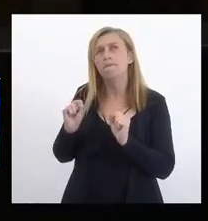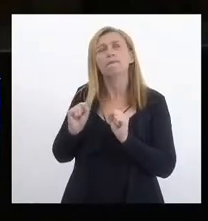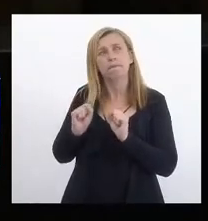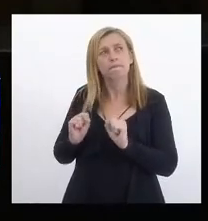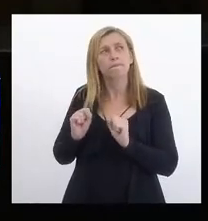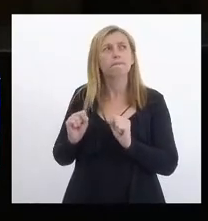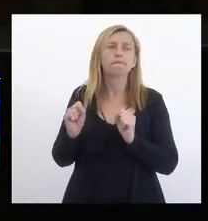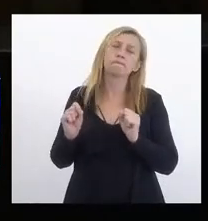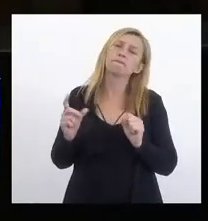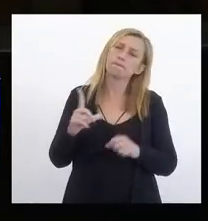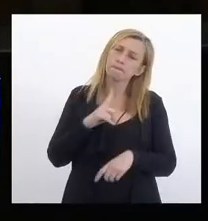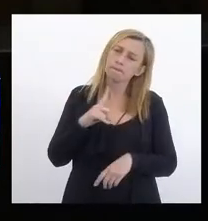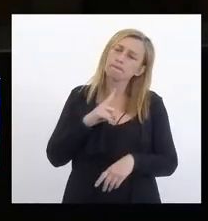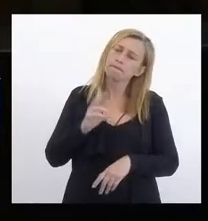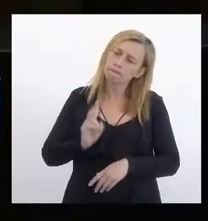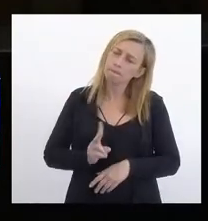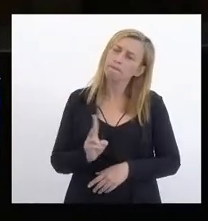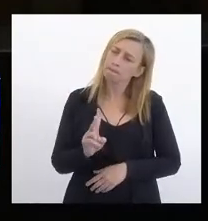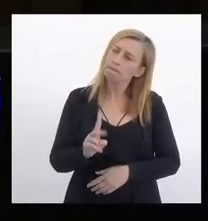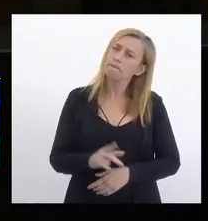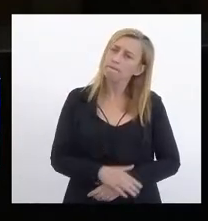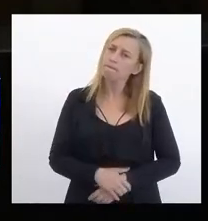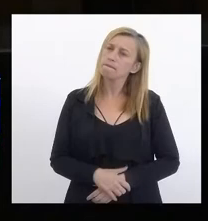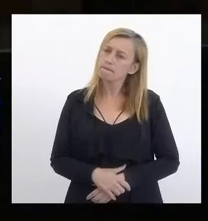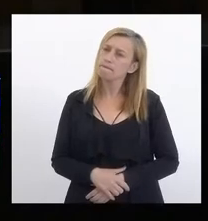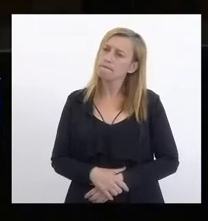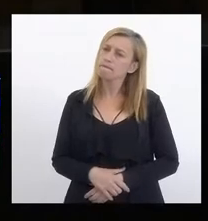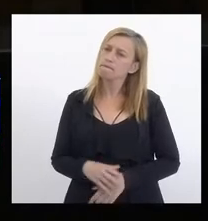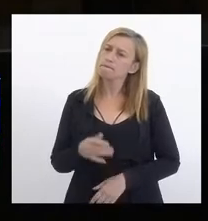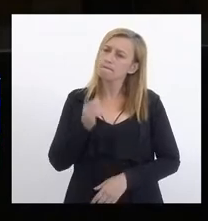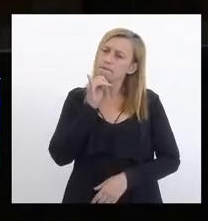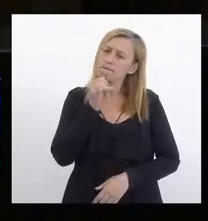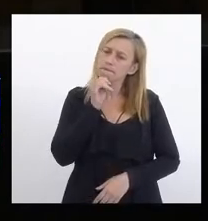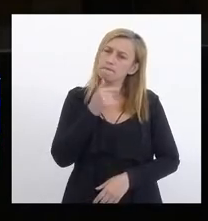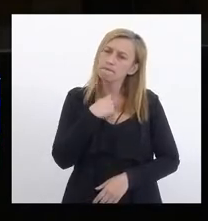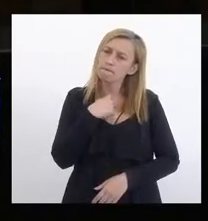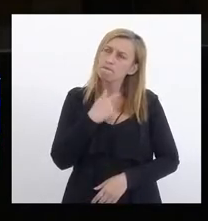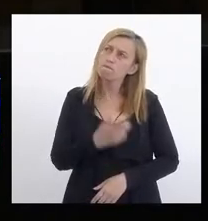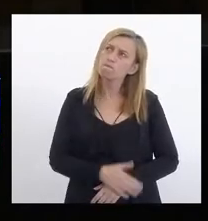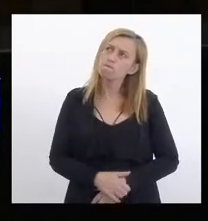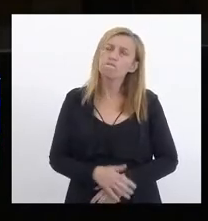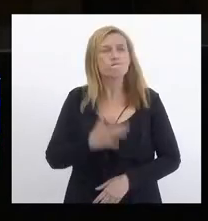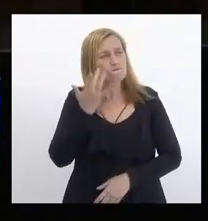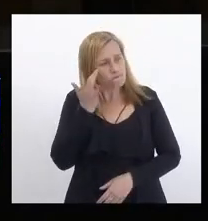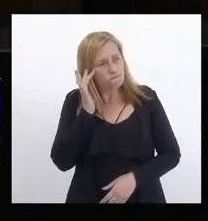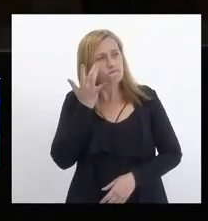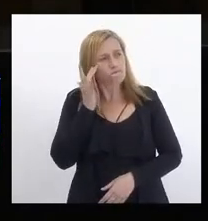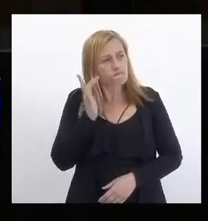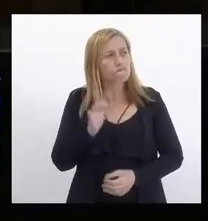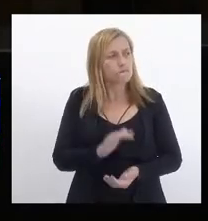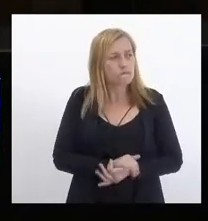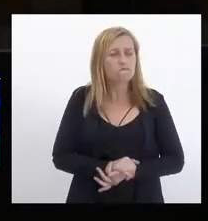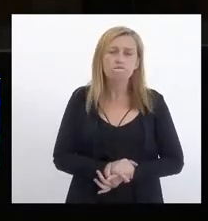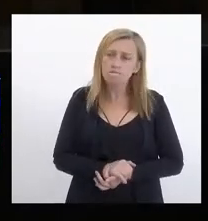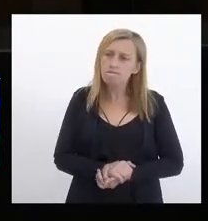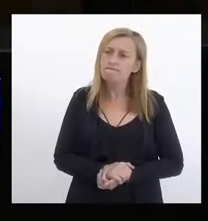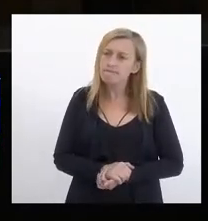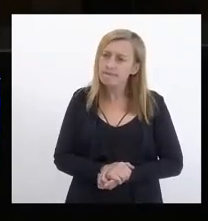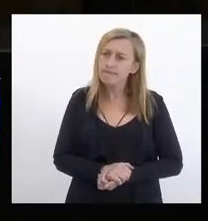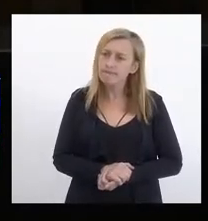existir, deva continuar. Eu, por exemplo, acho que